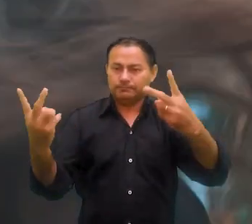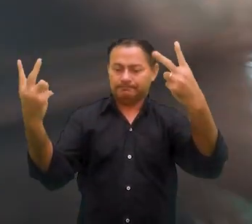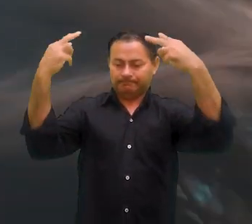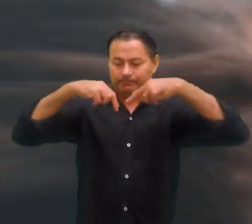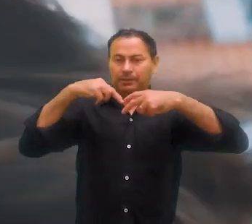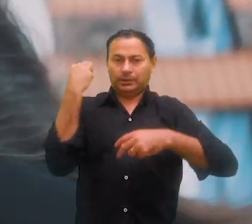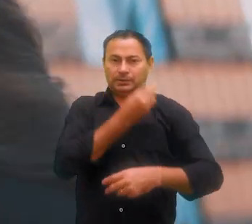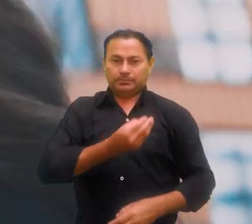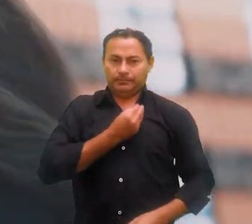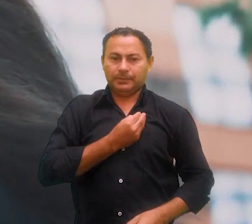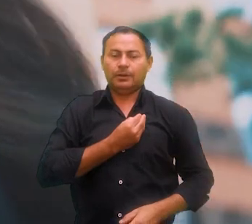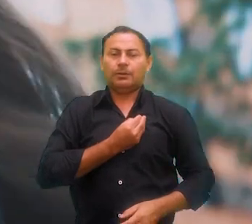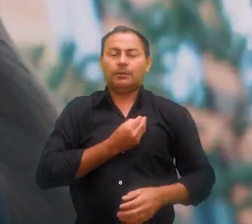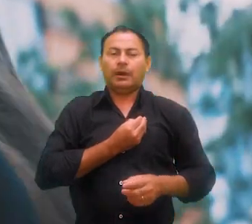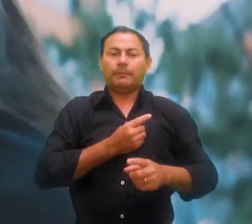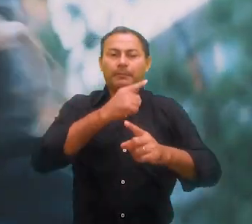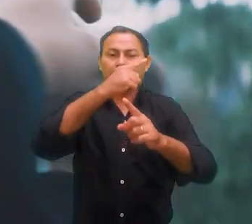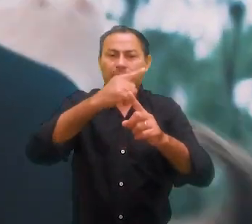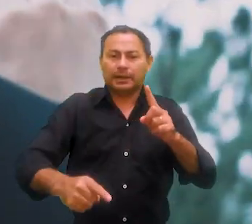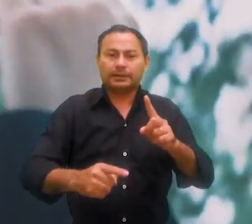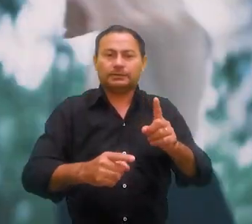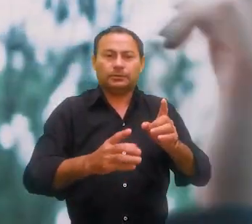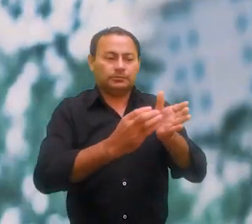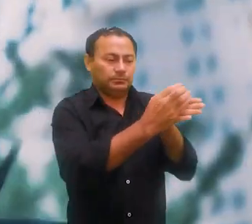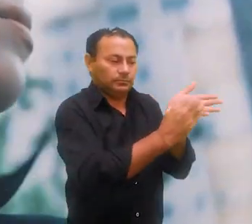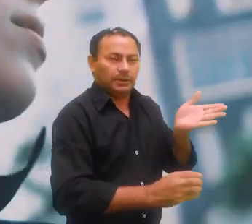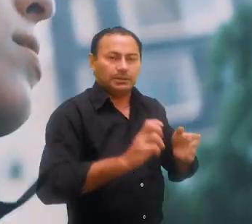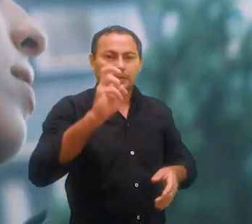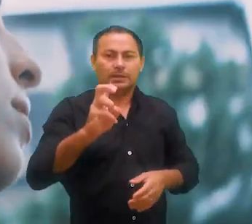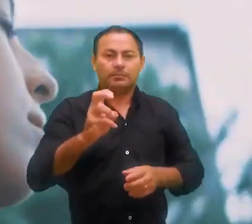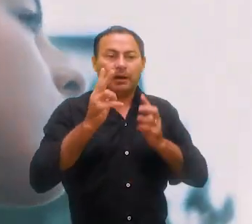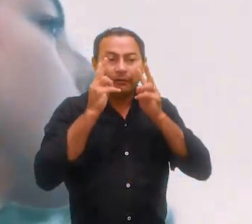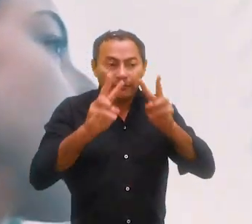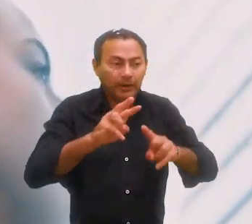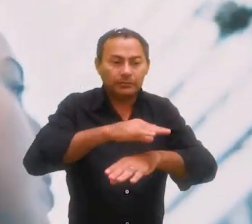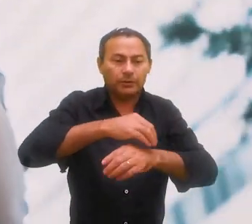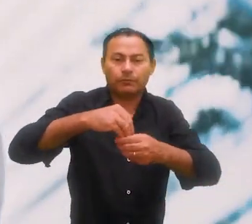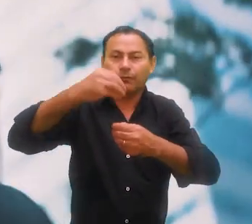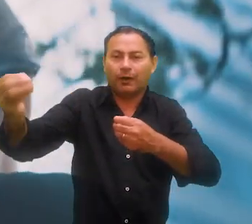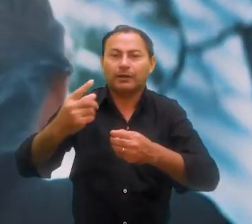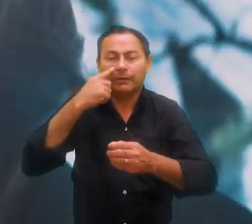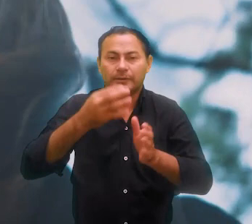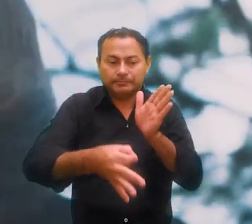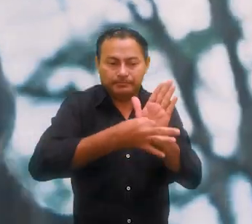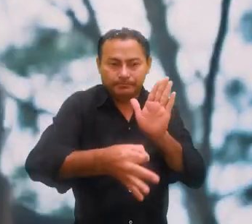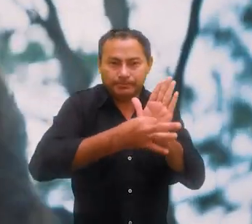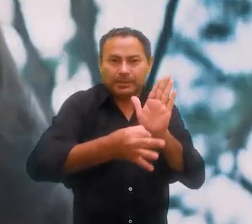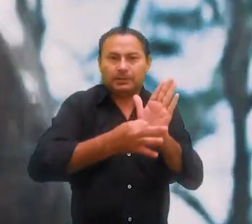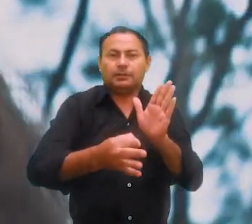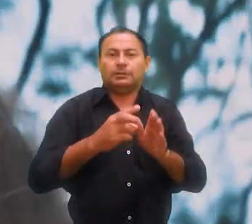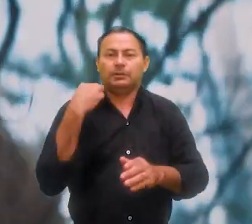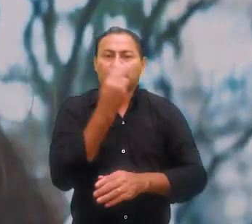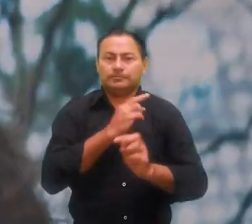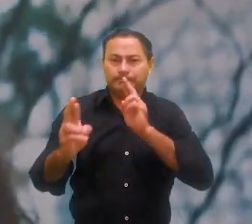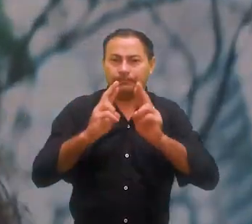para olharmos para dentro, o restante do capítulo 5 nos desafia a olharmos ao redor e aplicarmos estas atitudes em